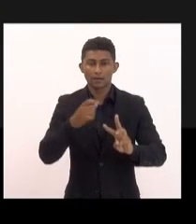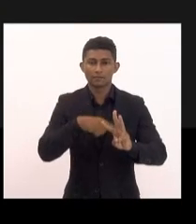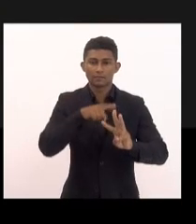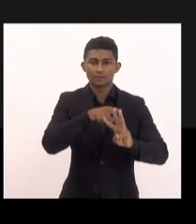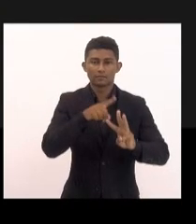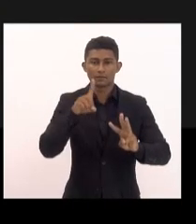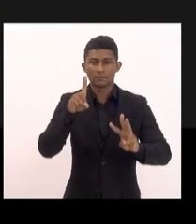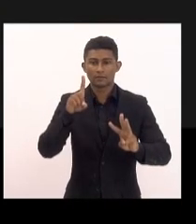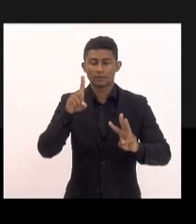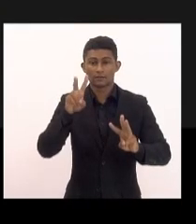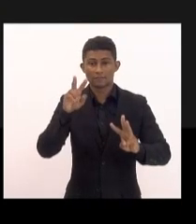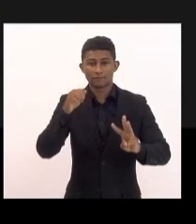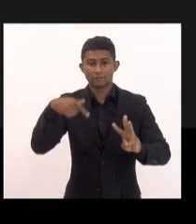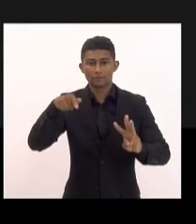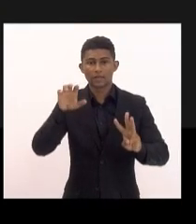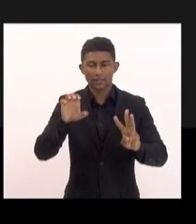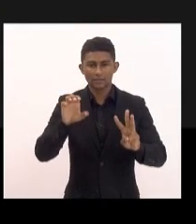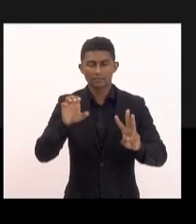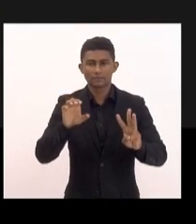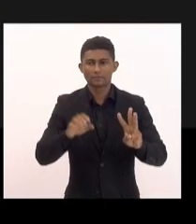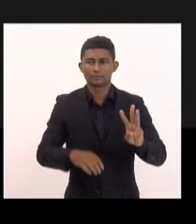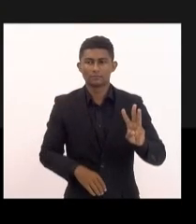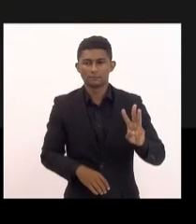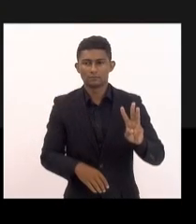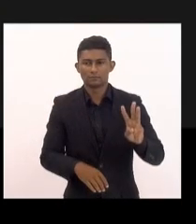Presidente, André... Presidente, eu só tenho uma questão de ordem.